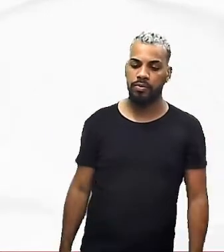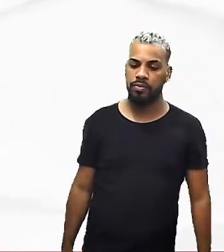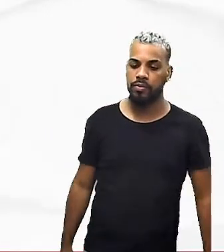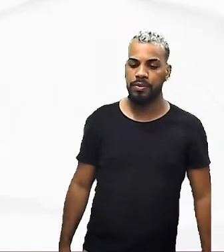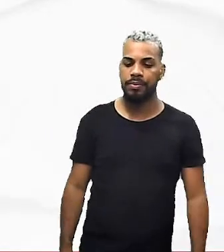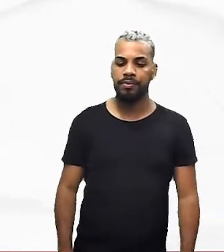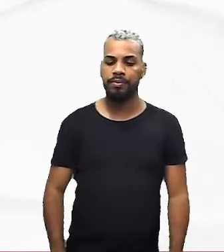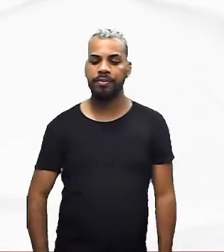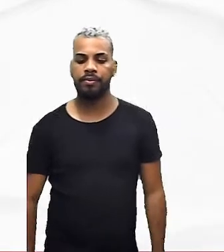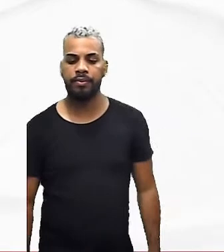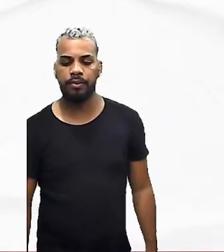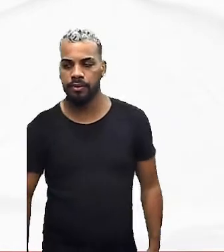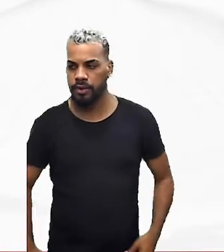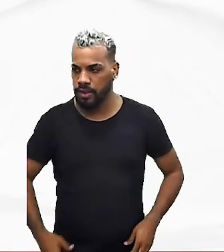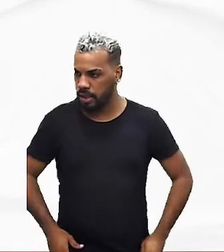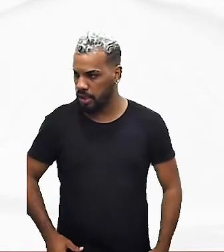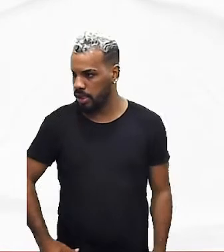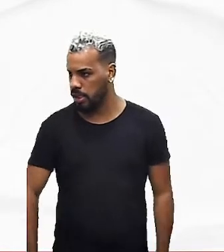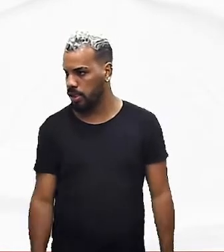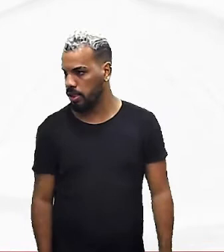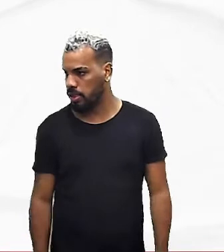solta aí a tela.